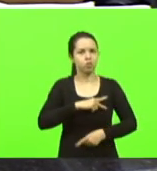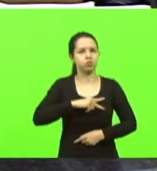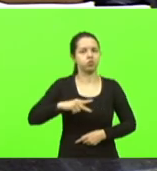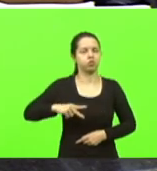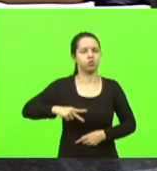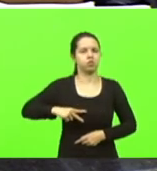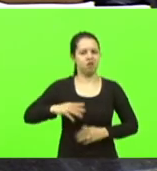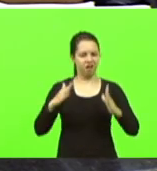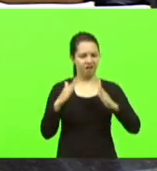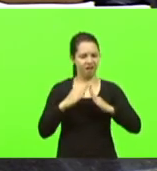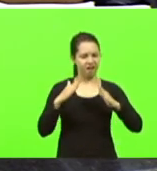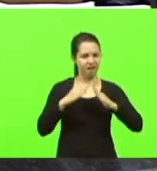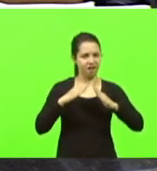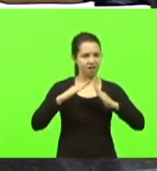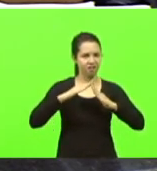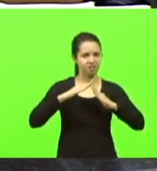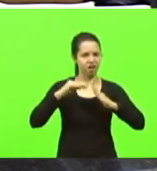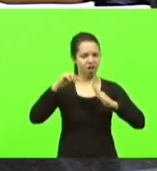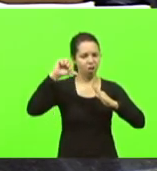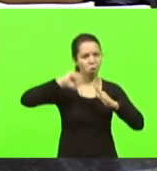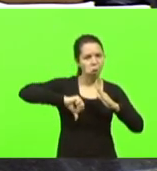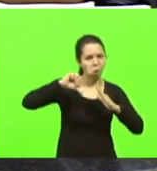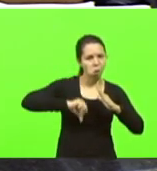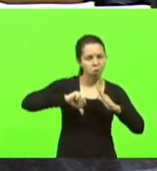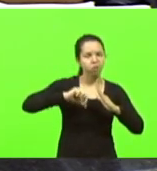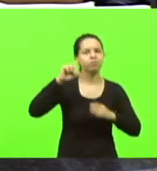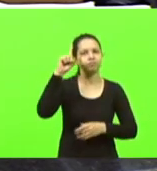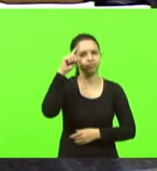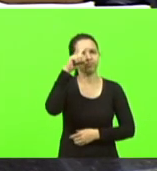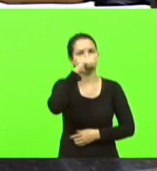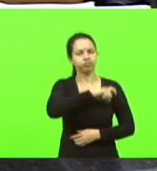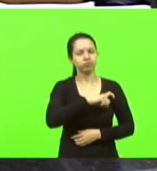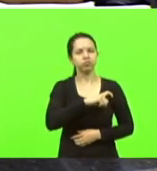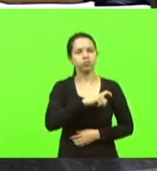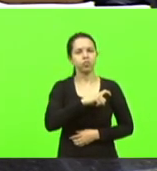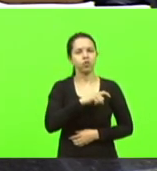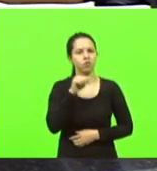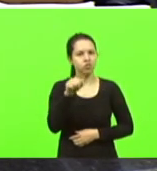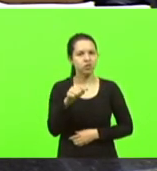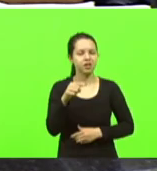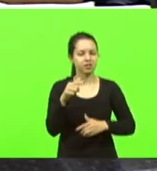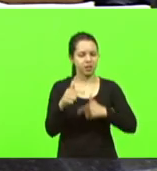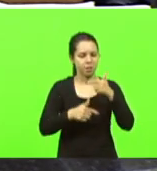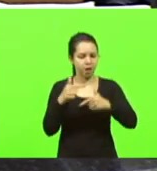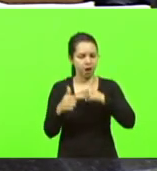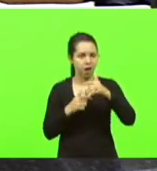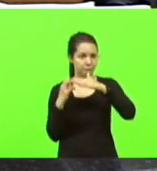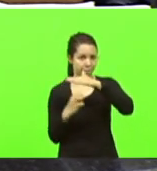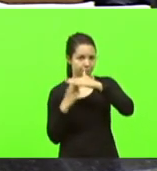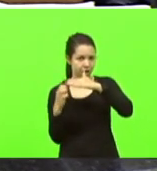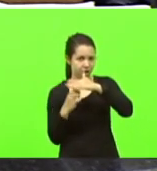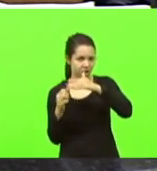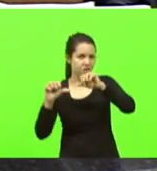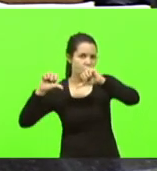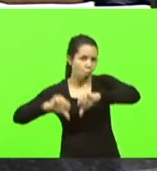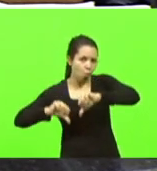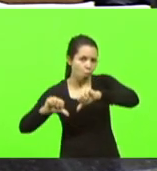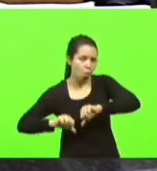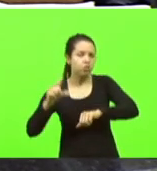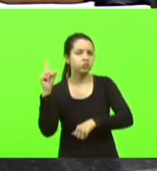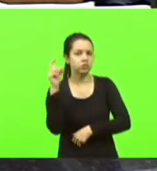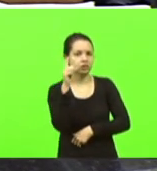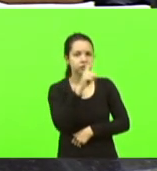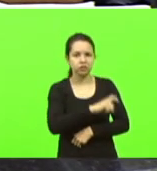morar em uma casa falida fica difícil você trabalhar dentro da empresa atualiza também fica difícil Aliás não tem